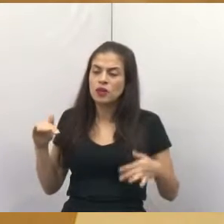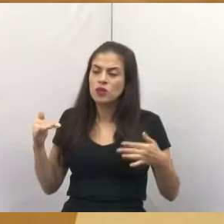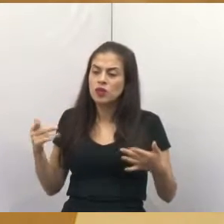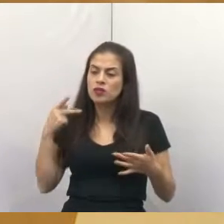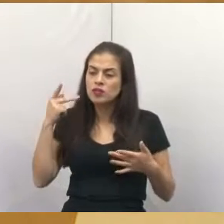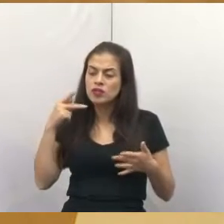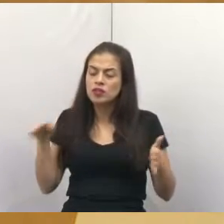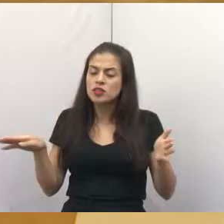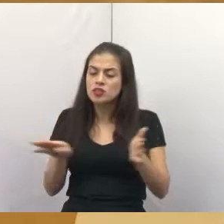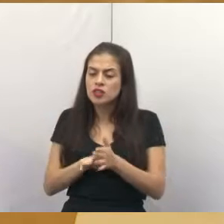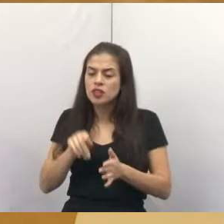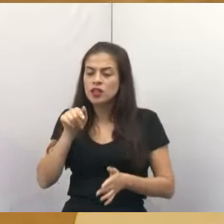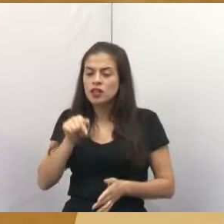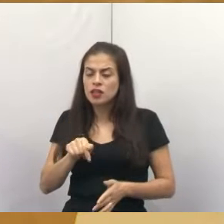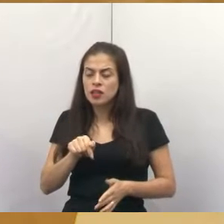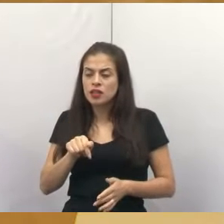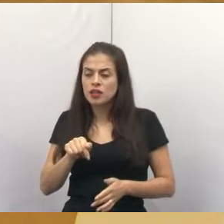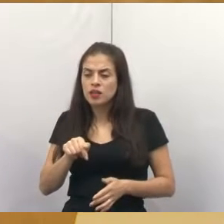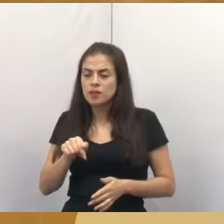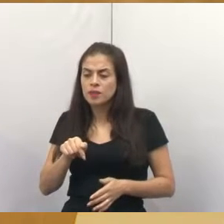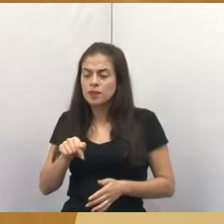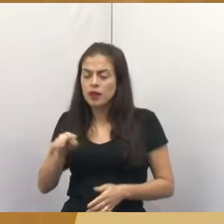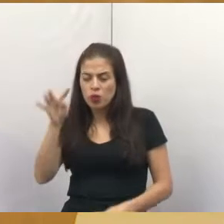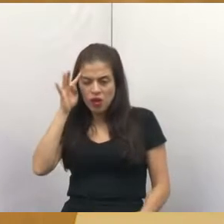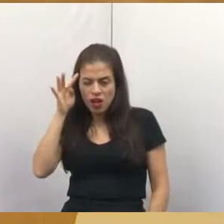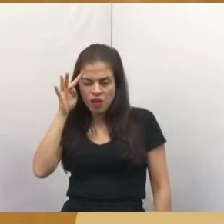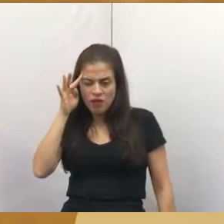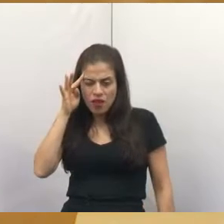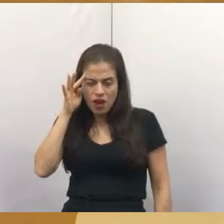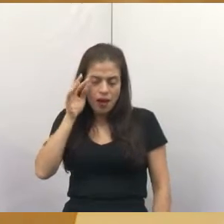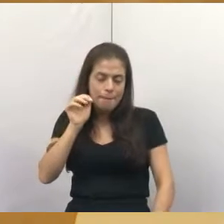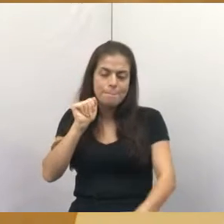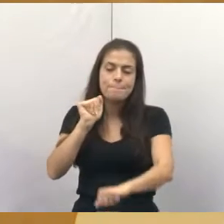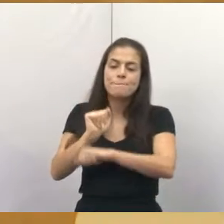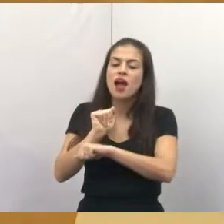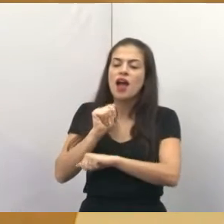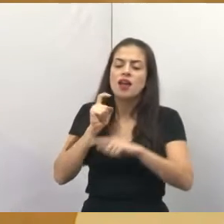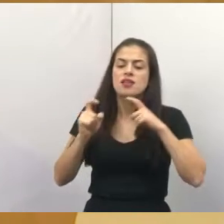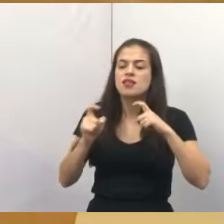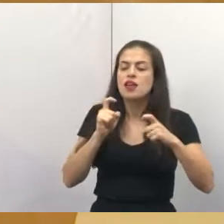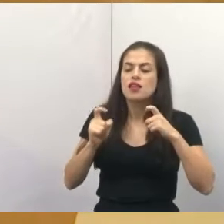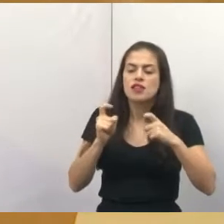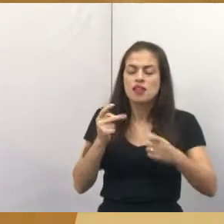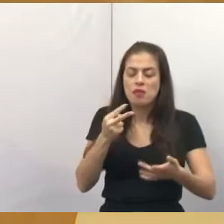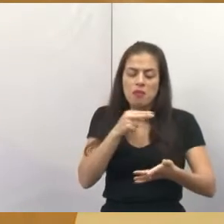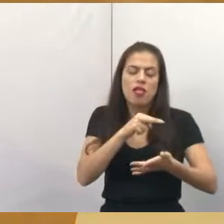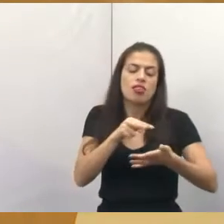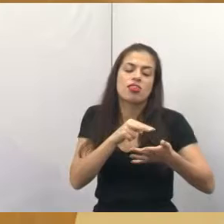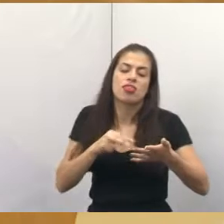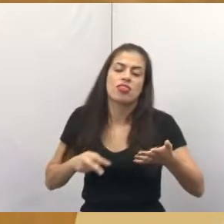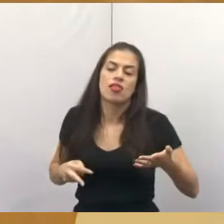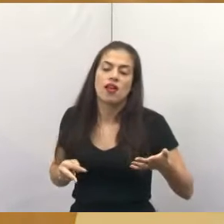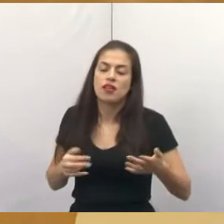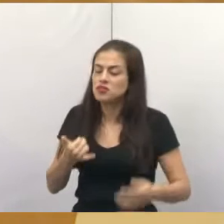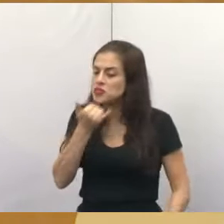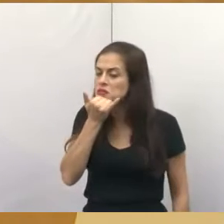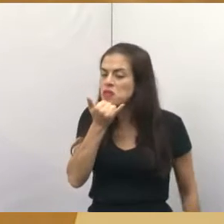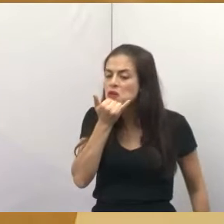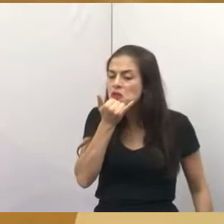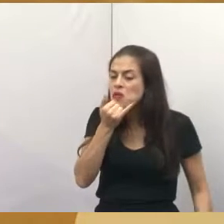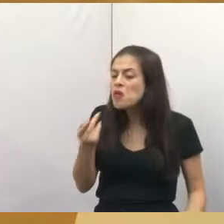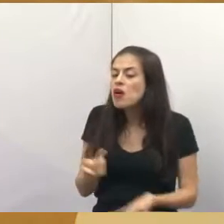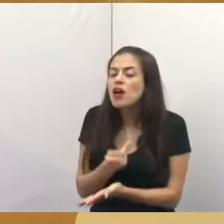parar uma sessão para pôr emenda. Vai, desculpa dizer. Aí o erro está onde? O erro